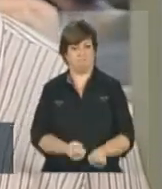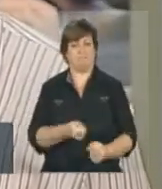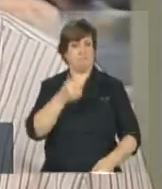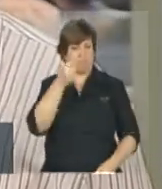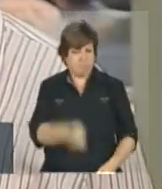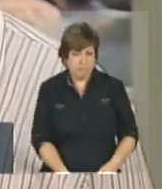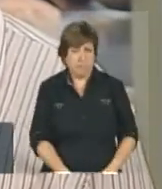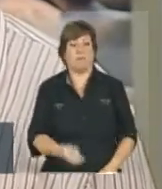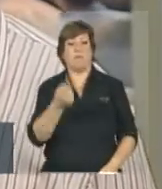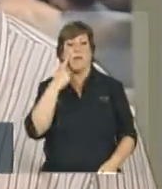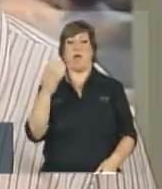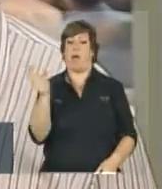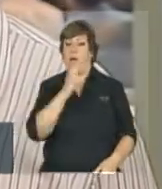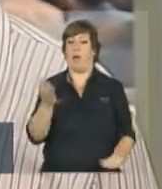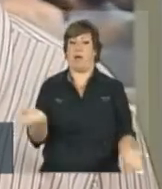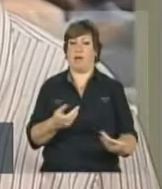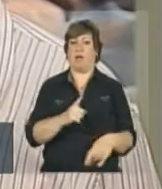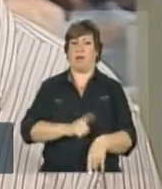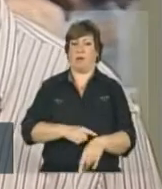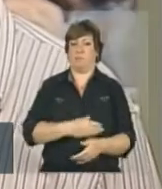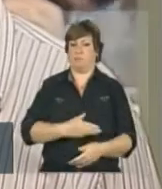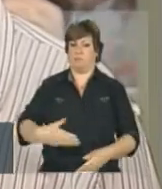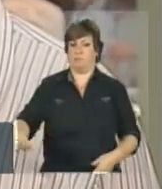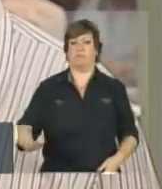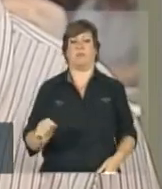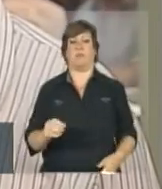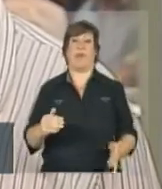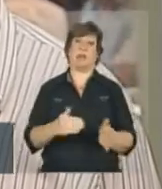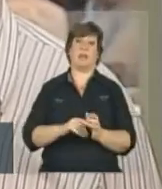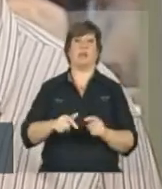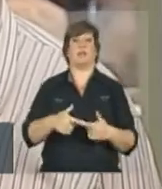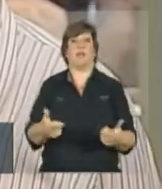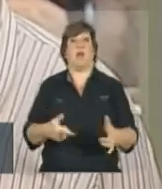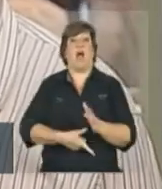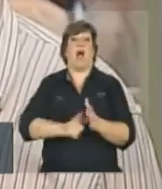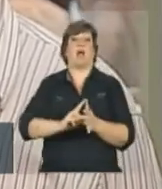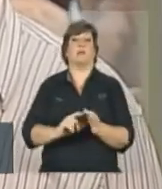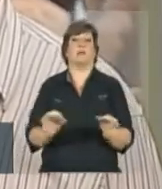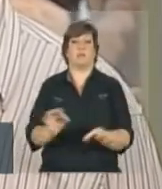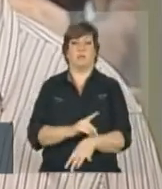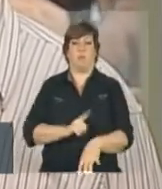possível para que as obras ocorram até antes do contratado